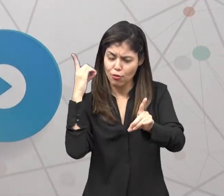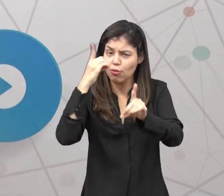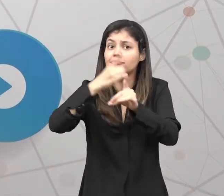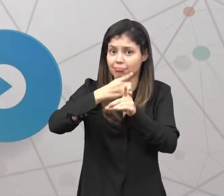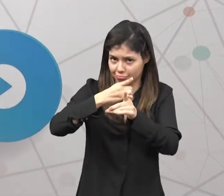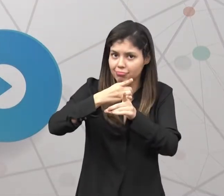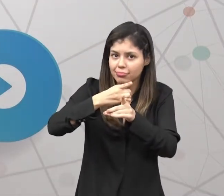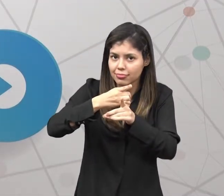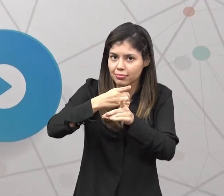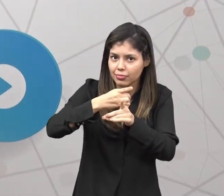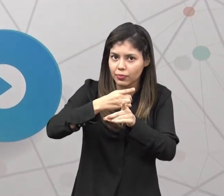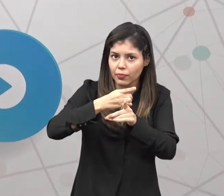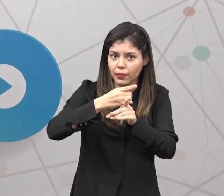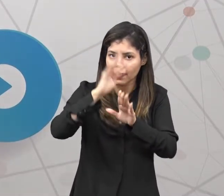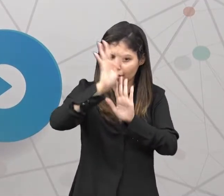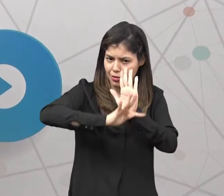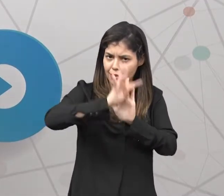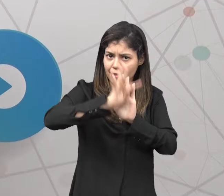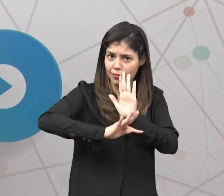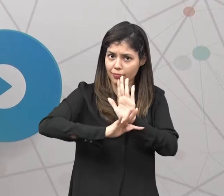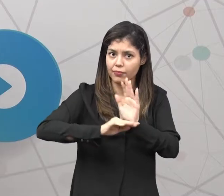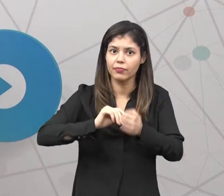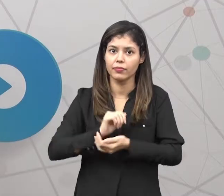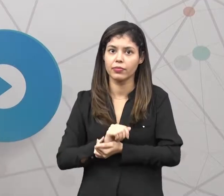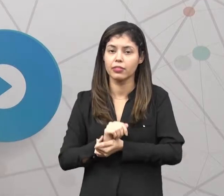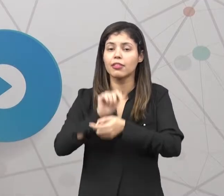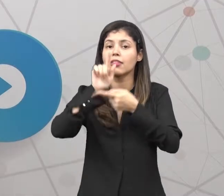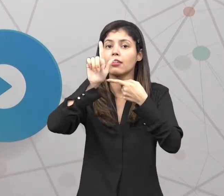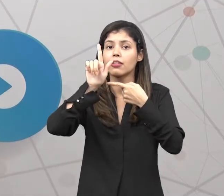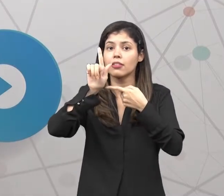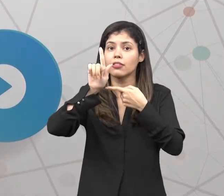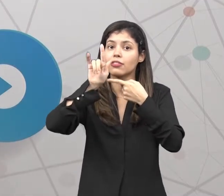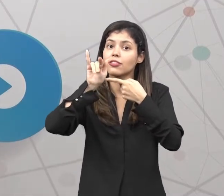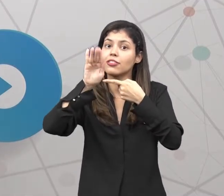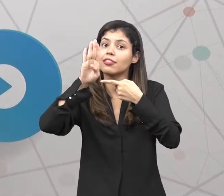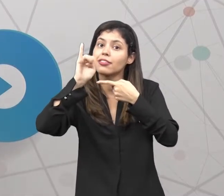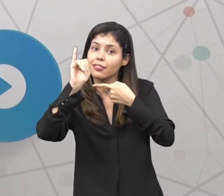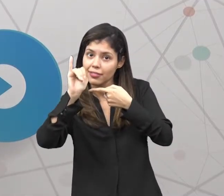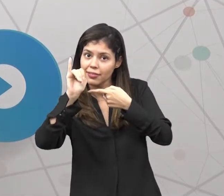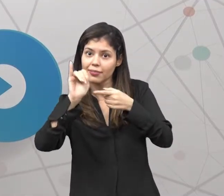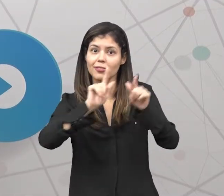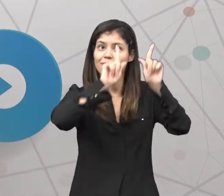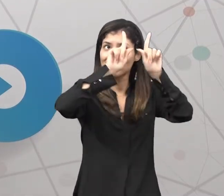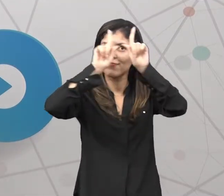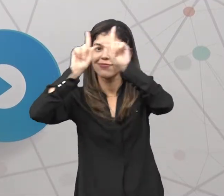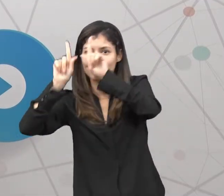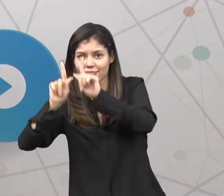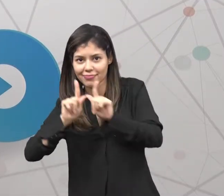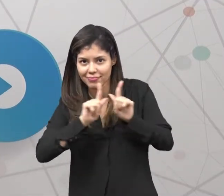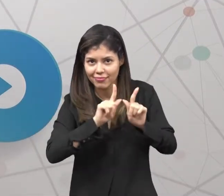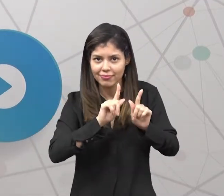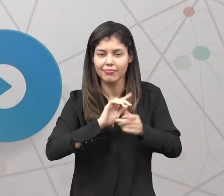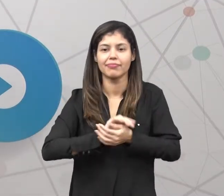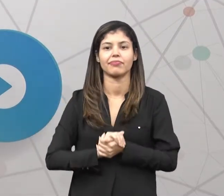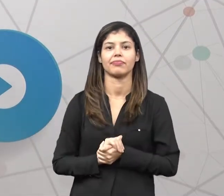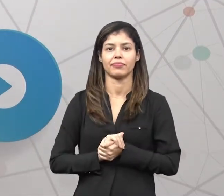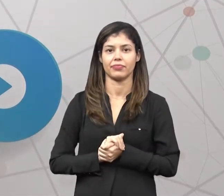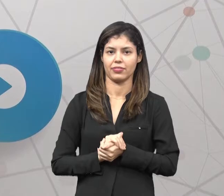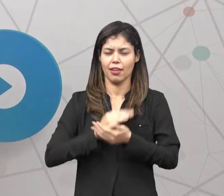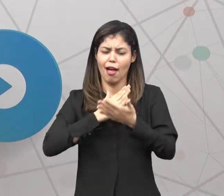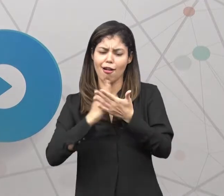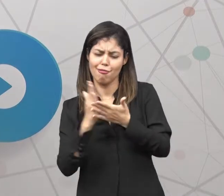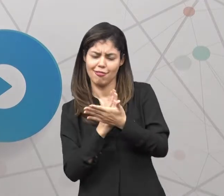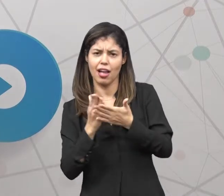e achar essas tirinhas chama-se os gibis, ó. Tem alguns gibis aqui